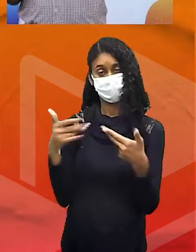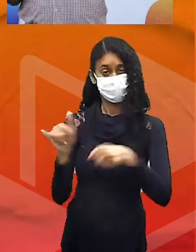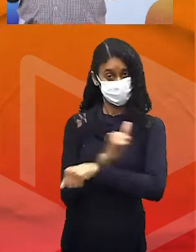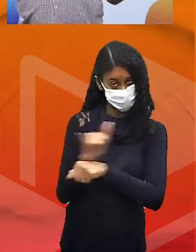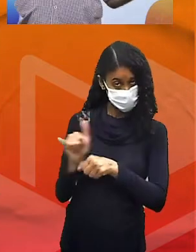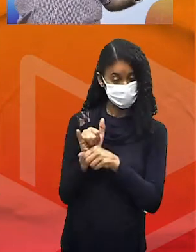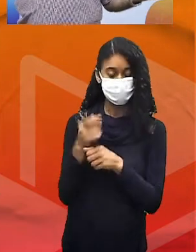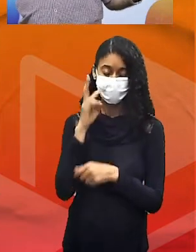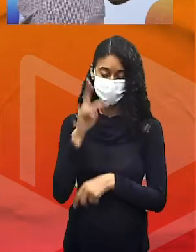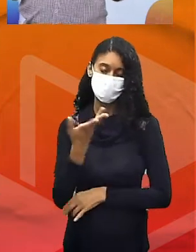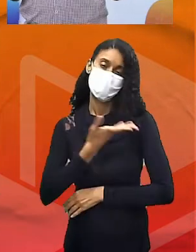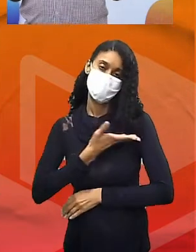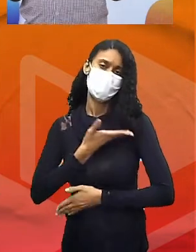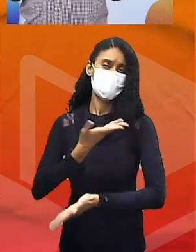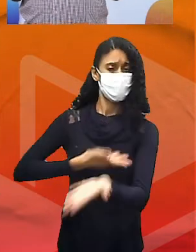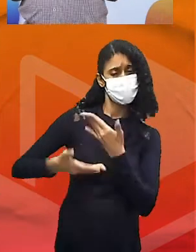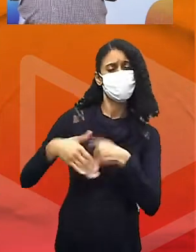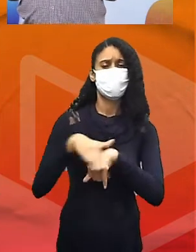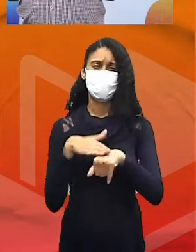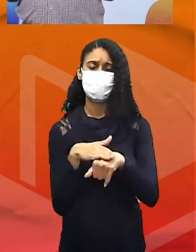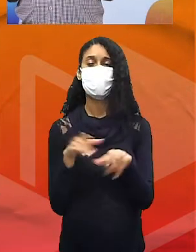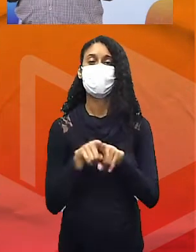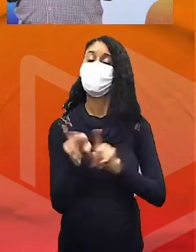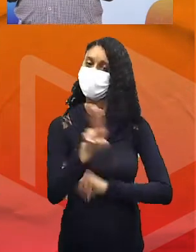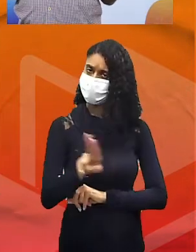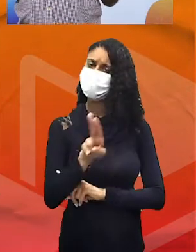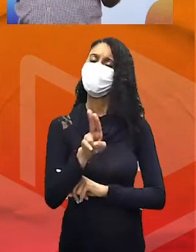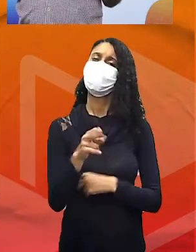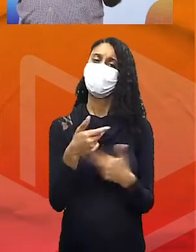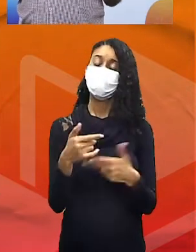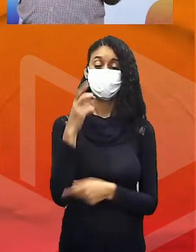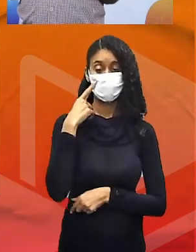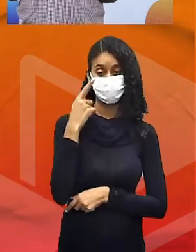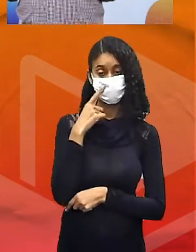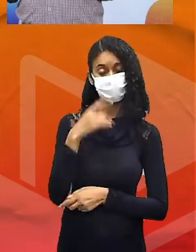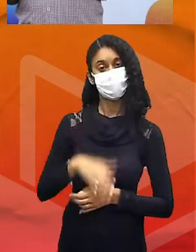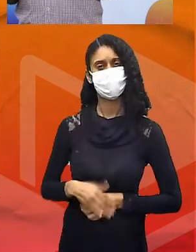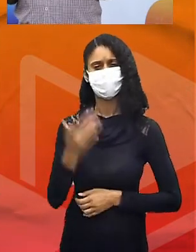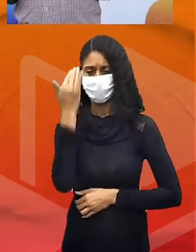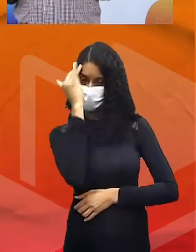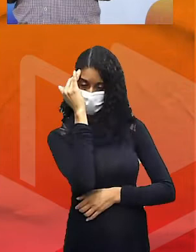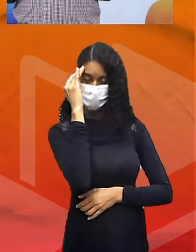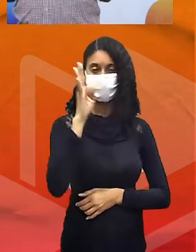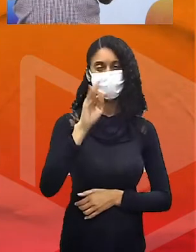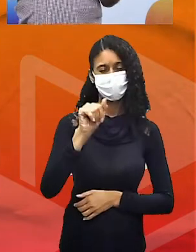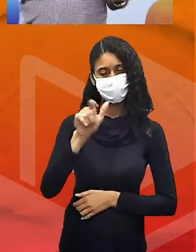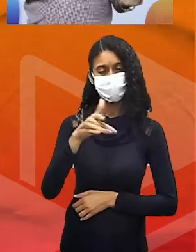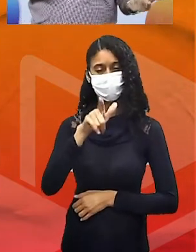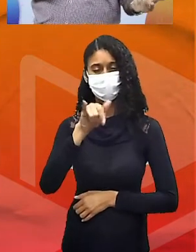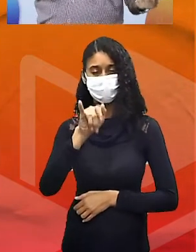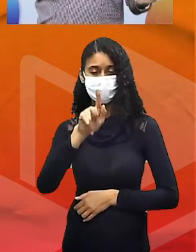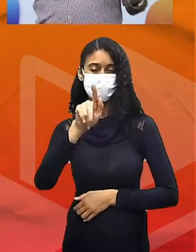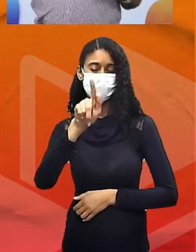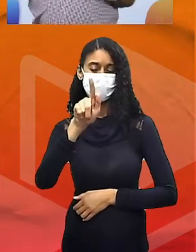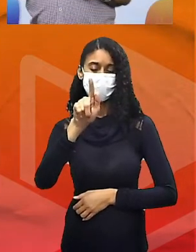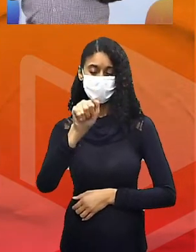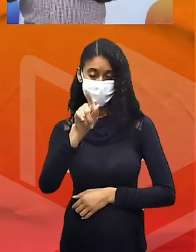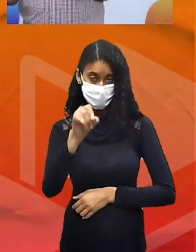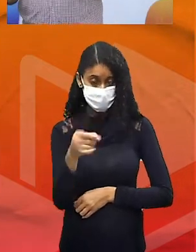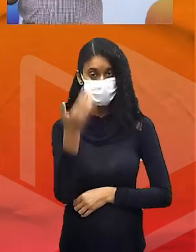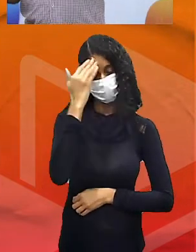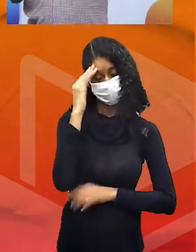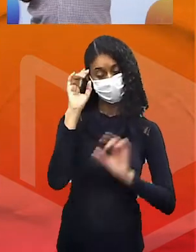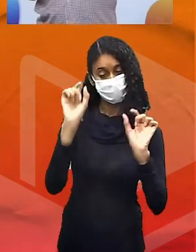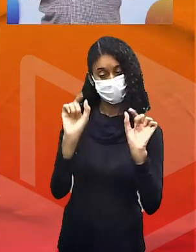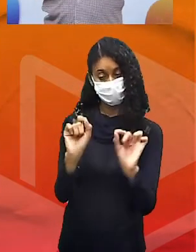seus amigos, quando conversam, também usam esse artifício do tá ligado? Tá ligado, né? O tá ligado é igual o alô